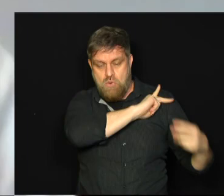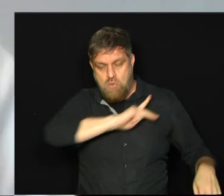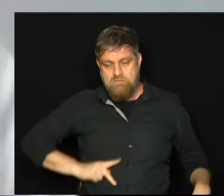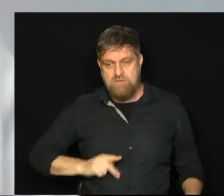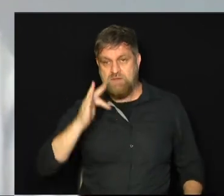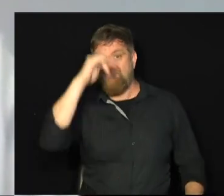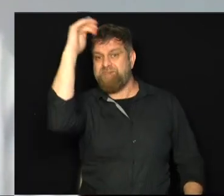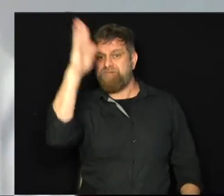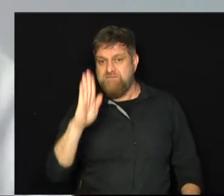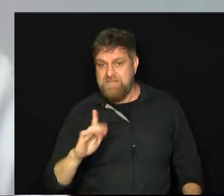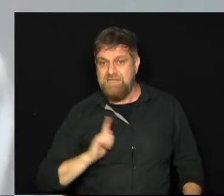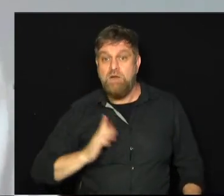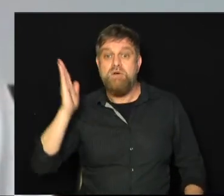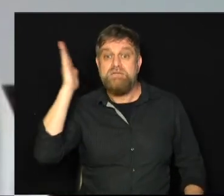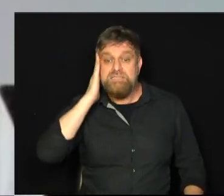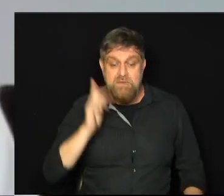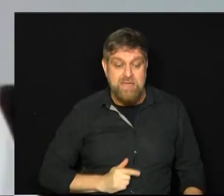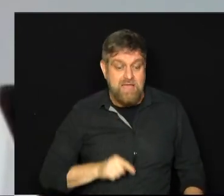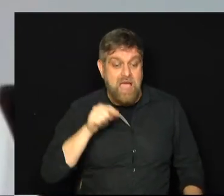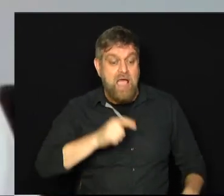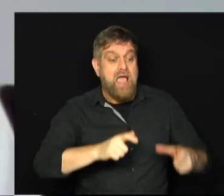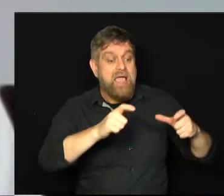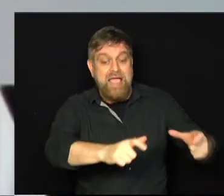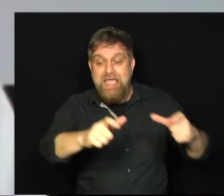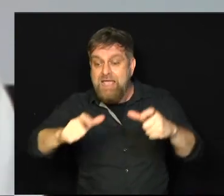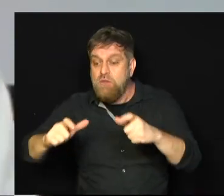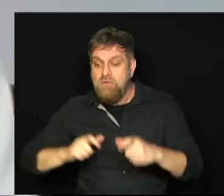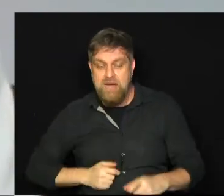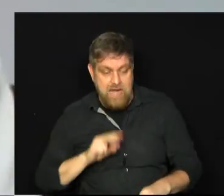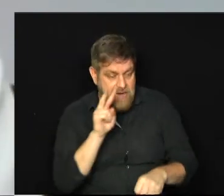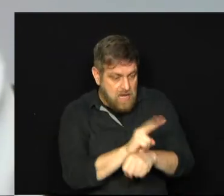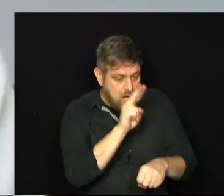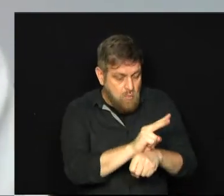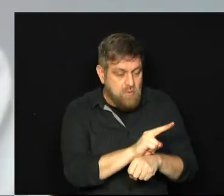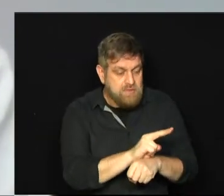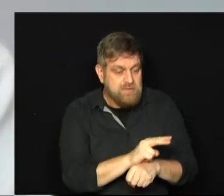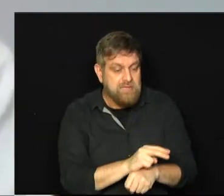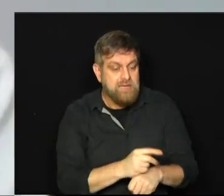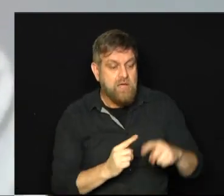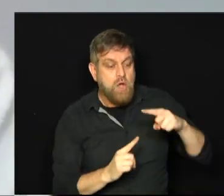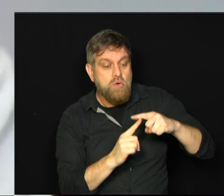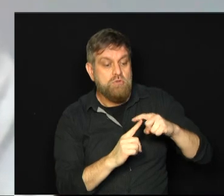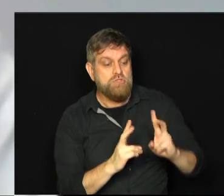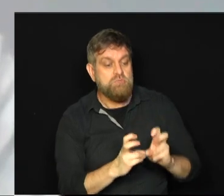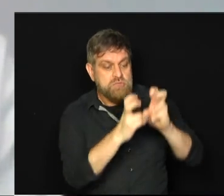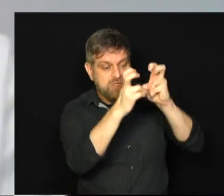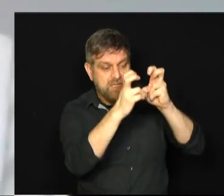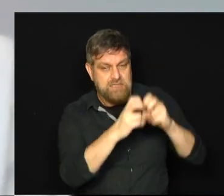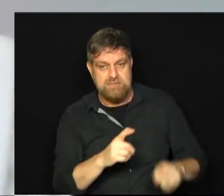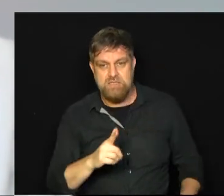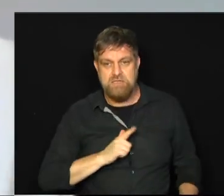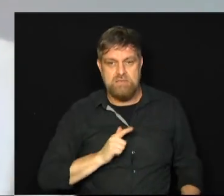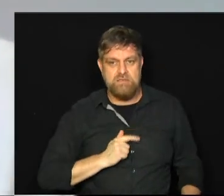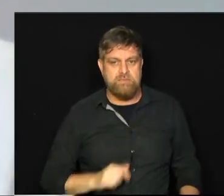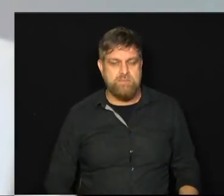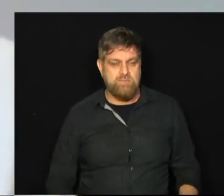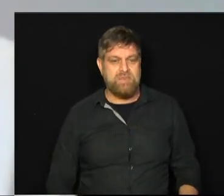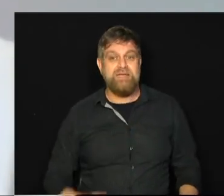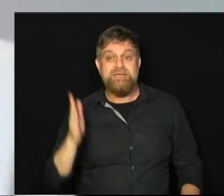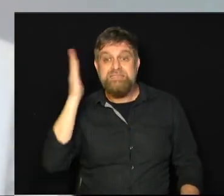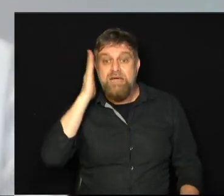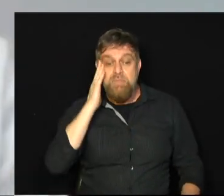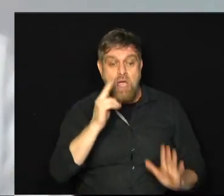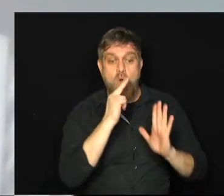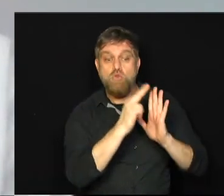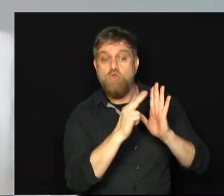federal hierarquizar a rede de cuidado. Quem cuidado mais complexo são as instituições A,